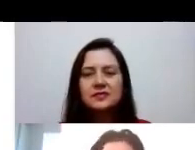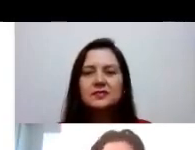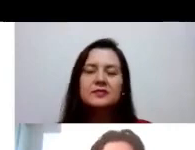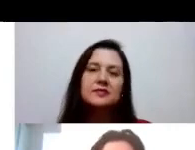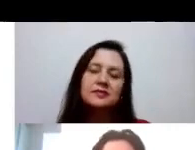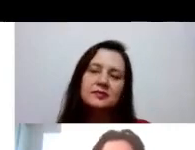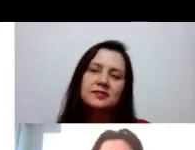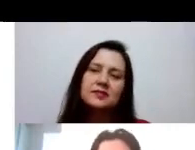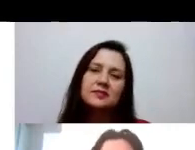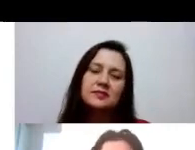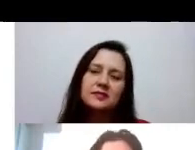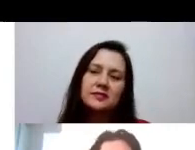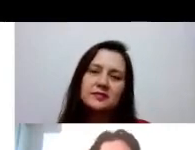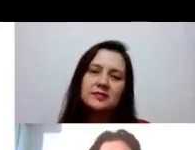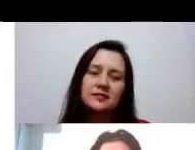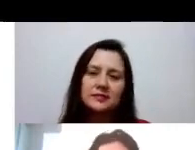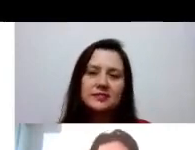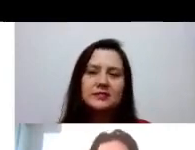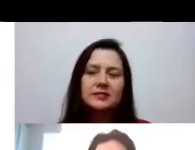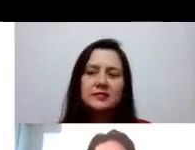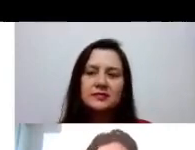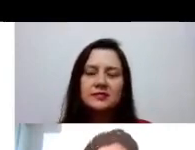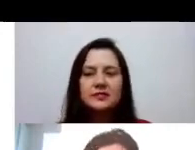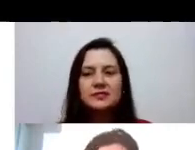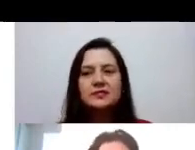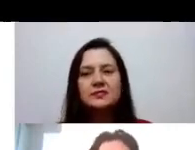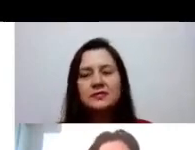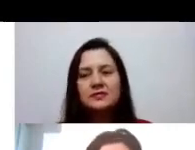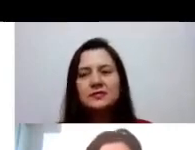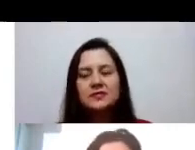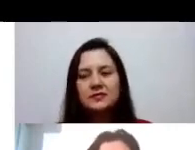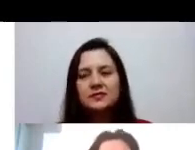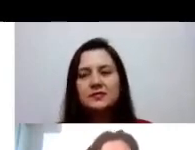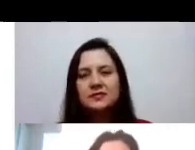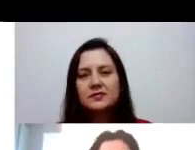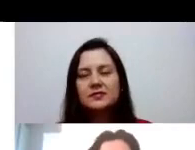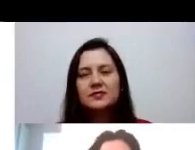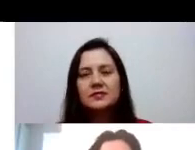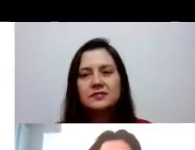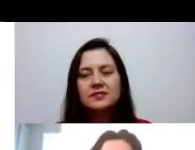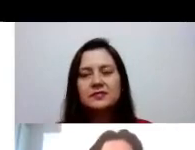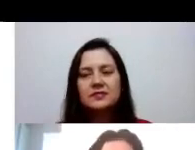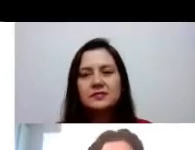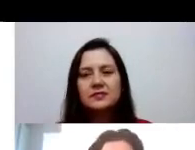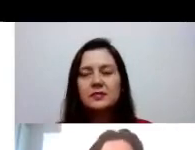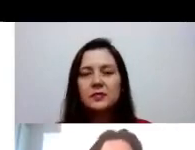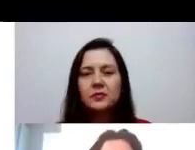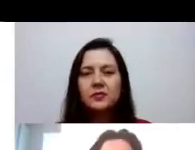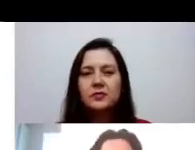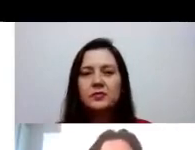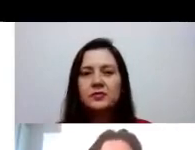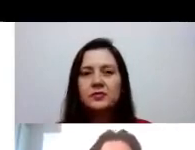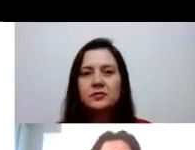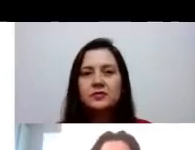atingir quantos? Quem está sendo beneficiado se eu fizer o A e se eu fizer o B? Então, a supremacia do interesse público é o